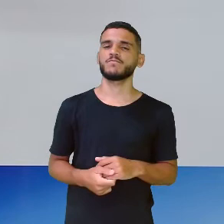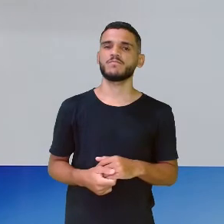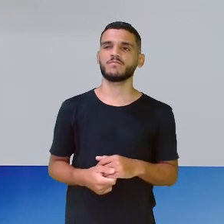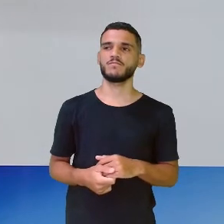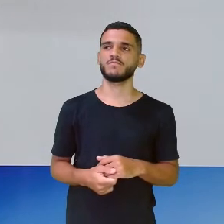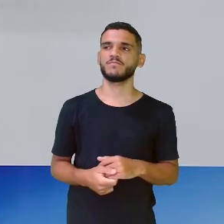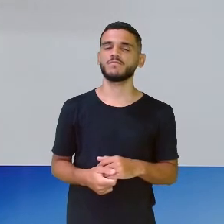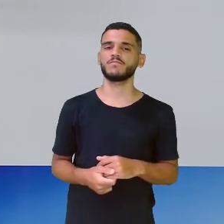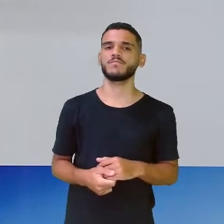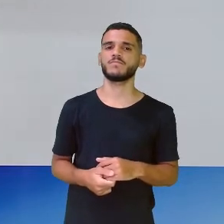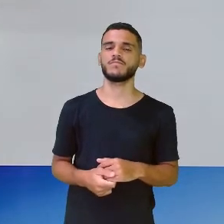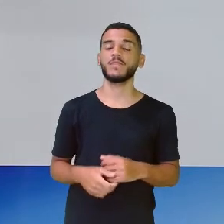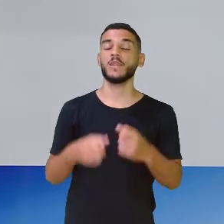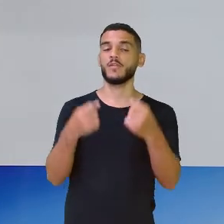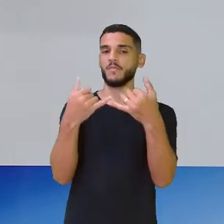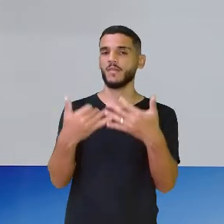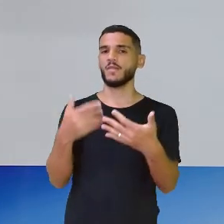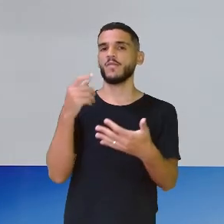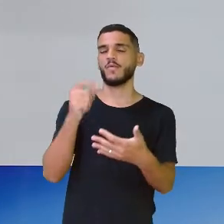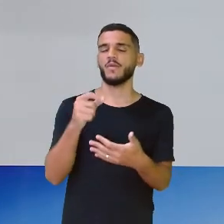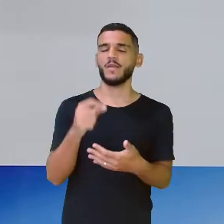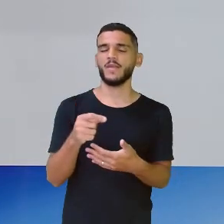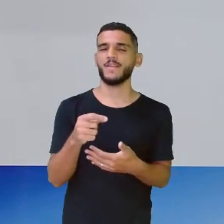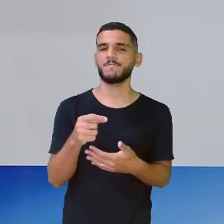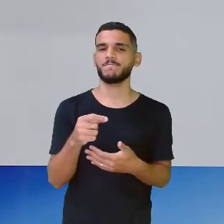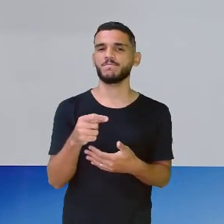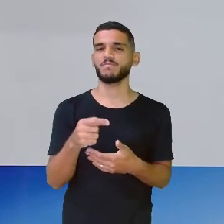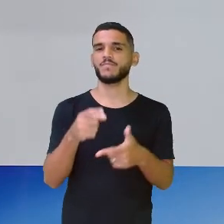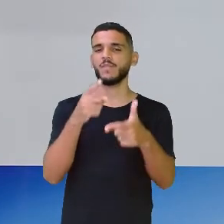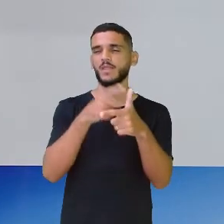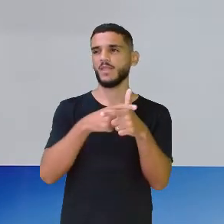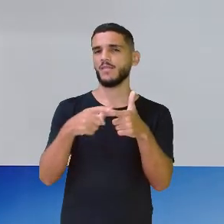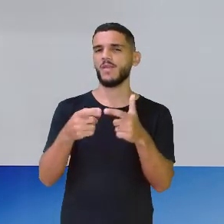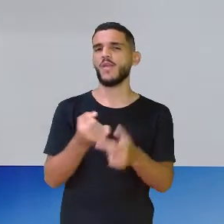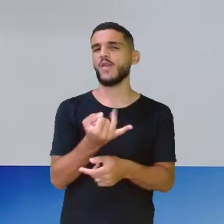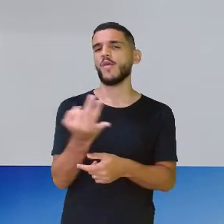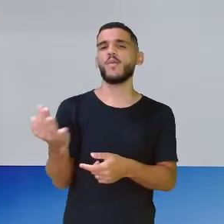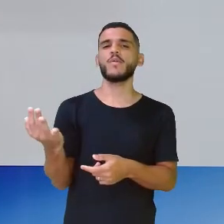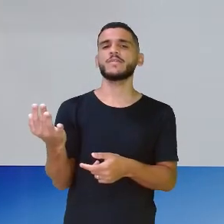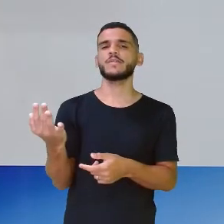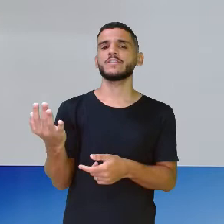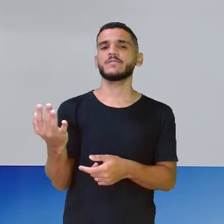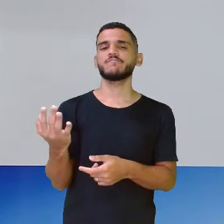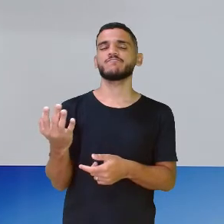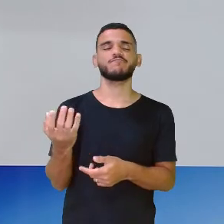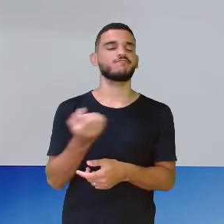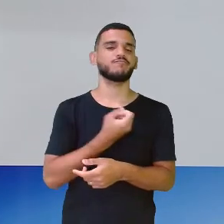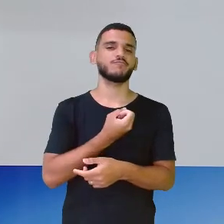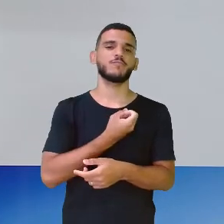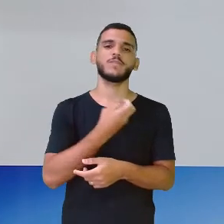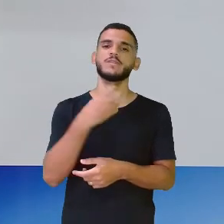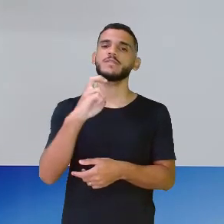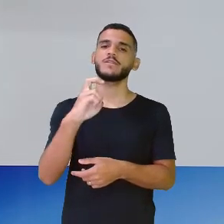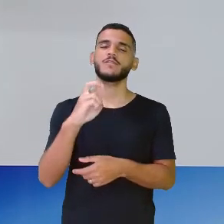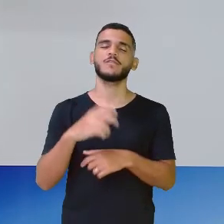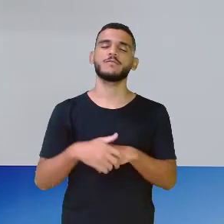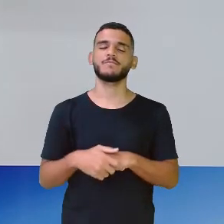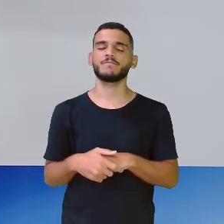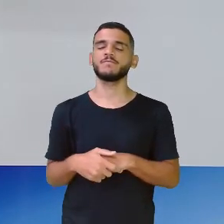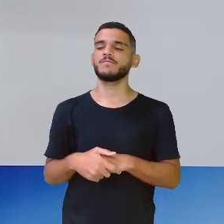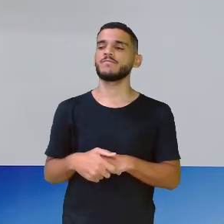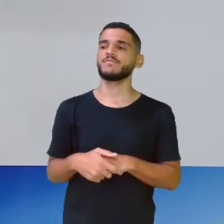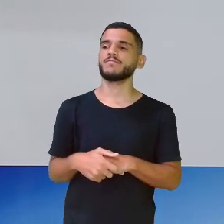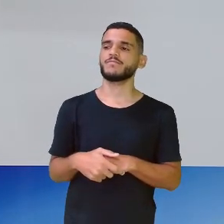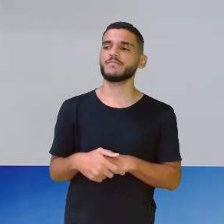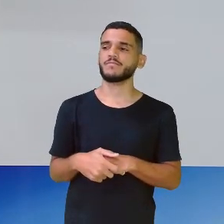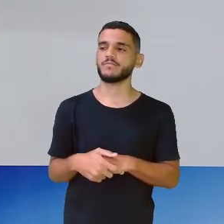Aqui está me dizendo que eu vou dividir em quantas partes essa minha fita? Em 5. 1, 2,